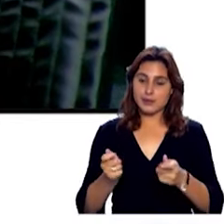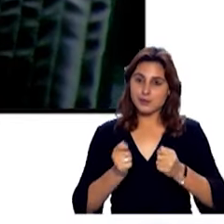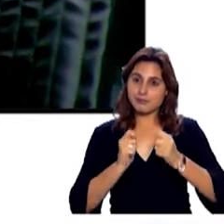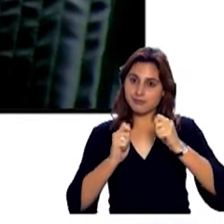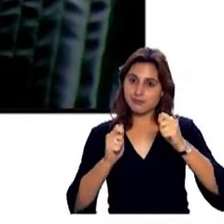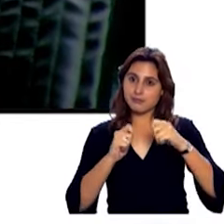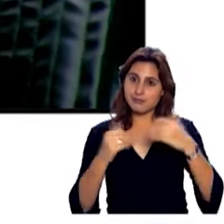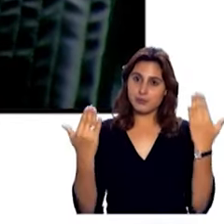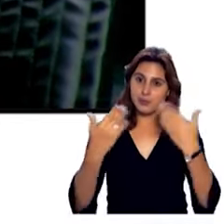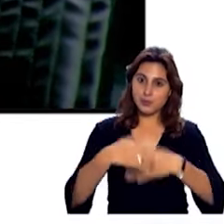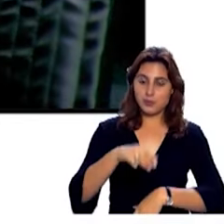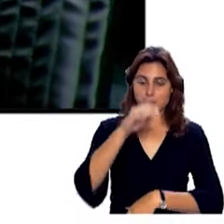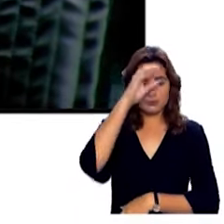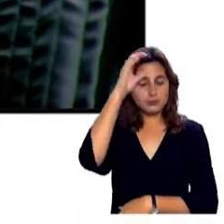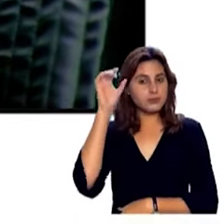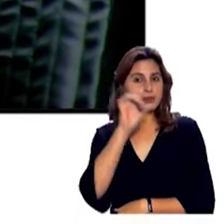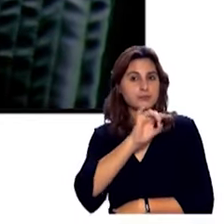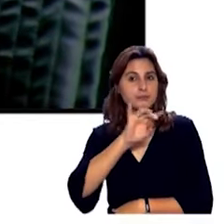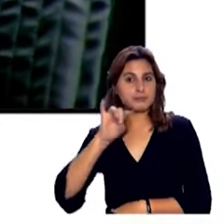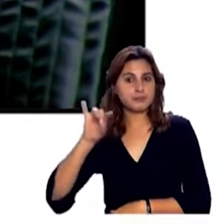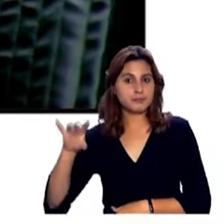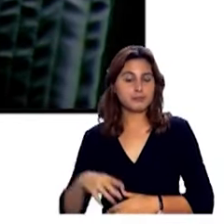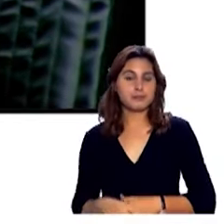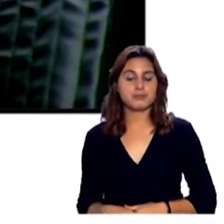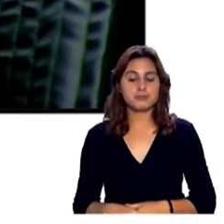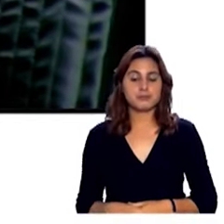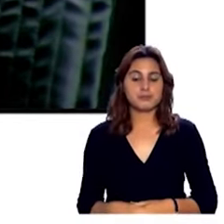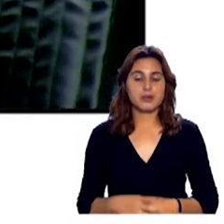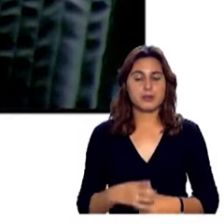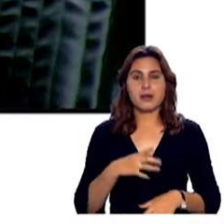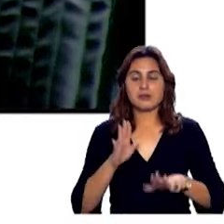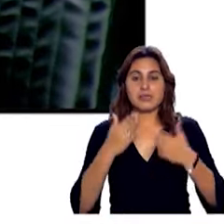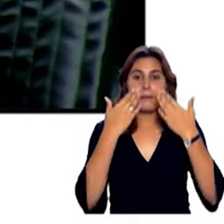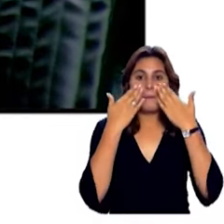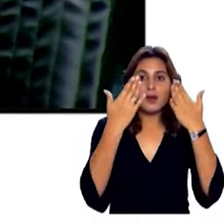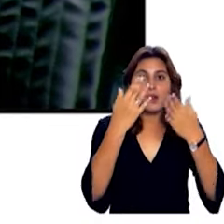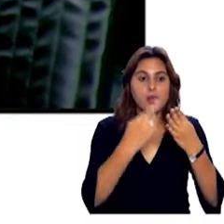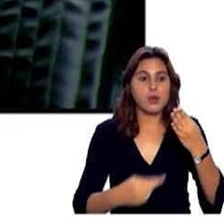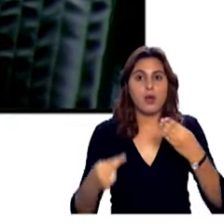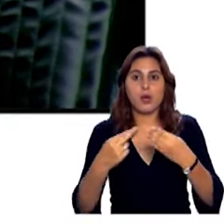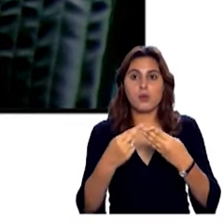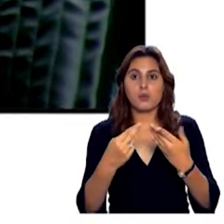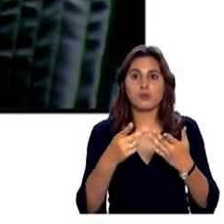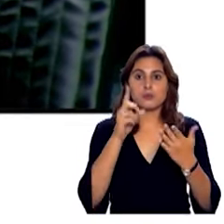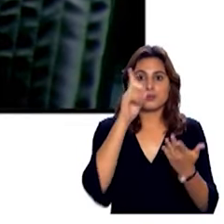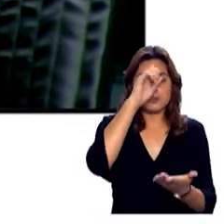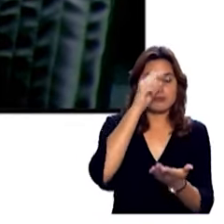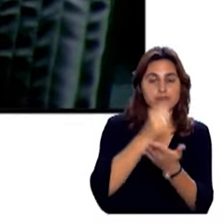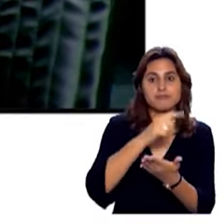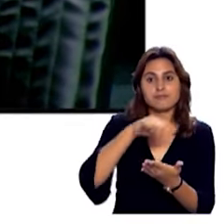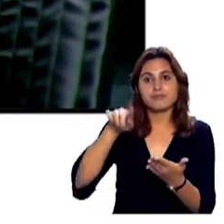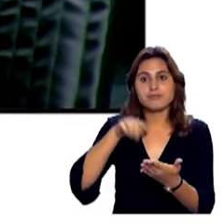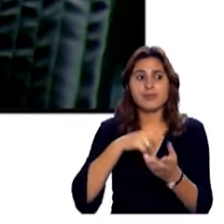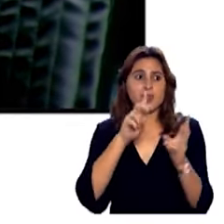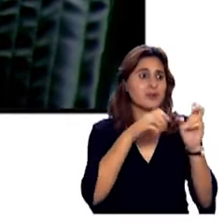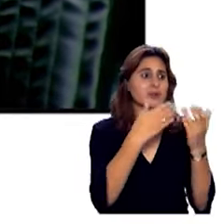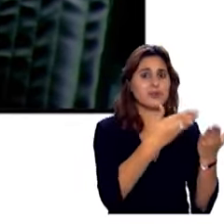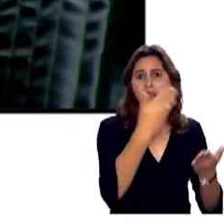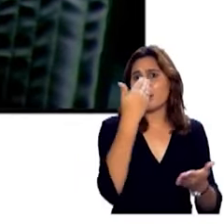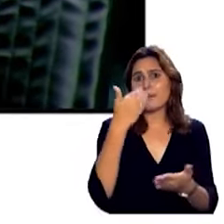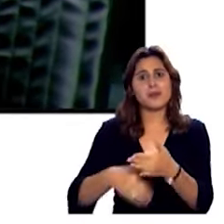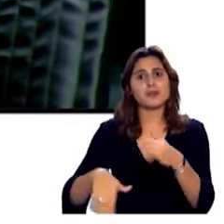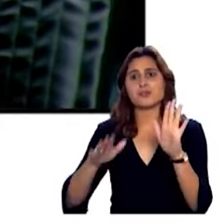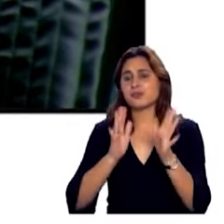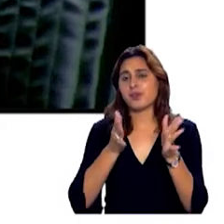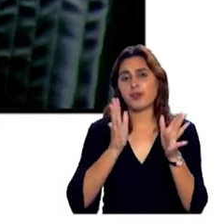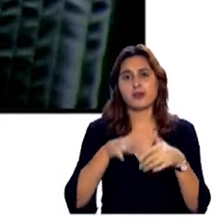o seu cliente dizendo não vale a pena você apresentar um recurso em cassação sobre esse assunto Esse é um caso perdido você não tem